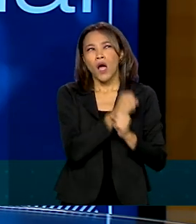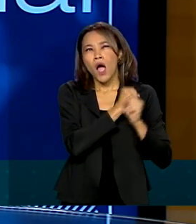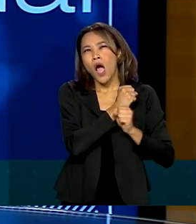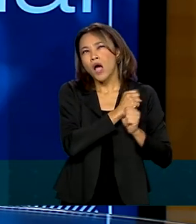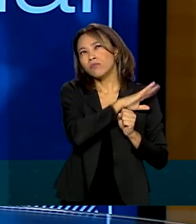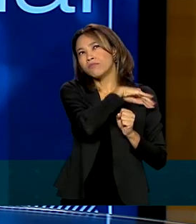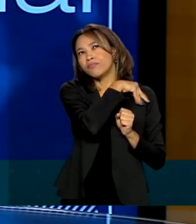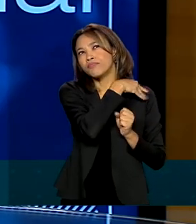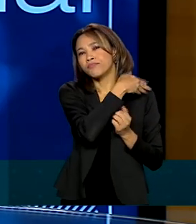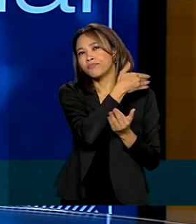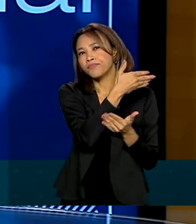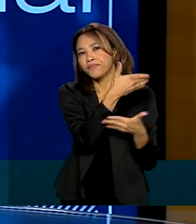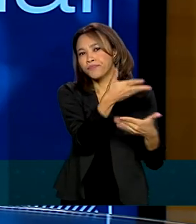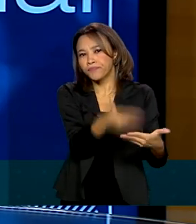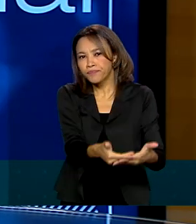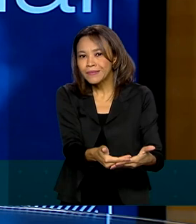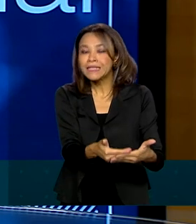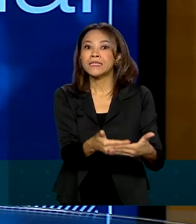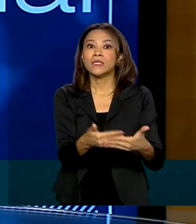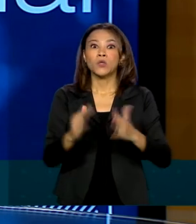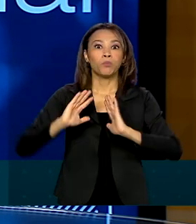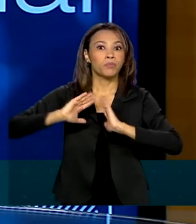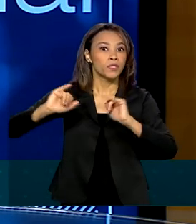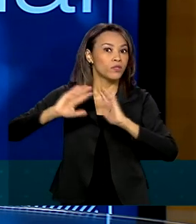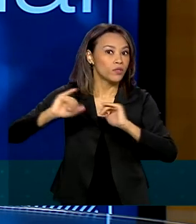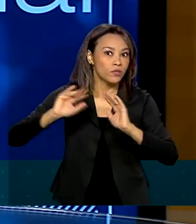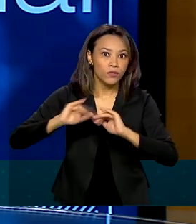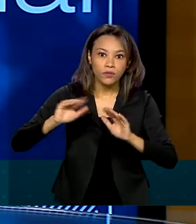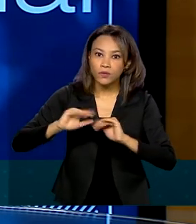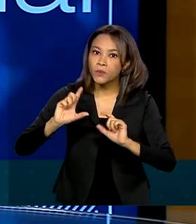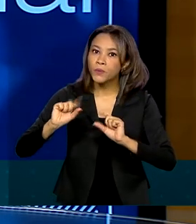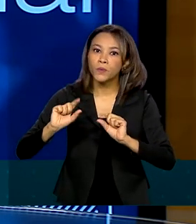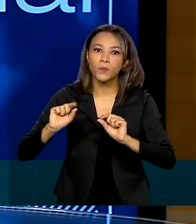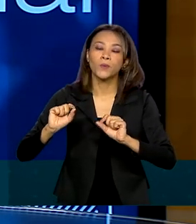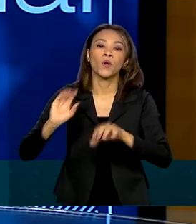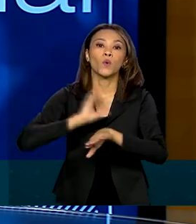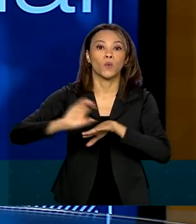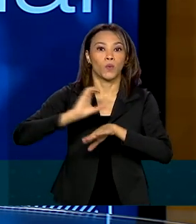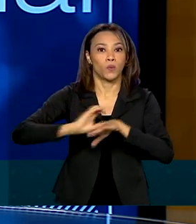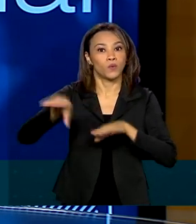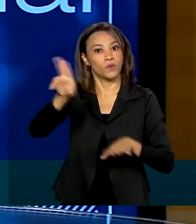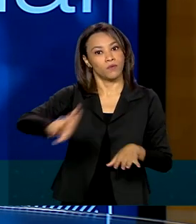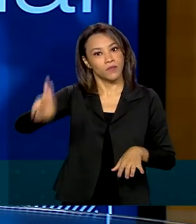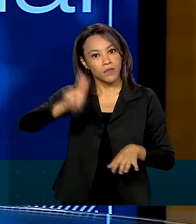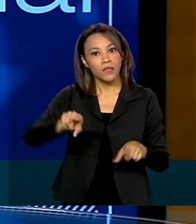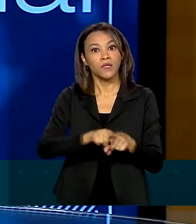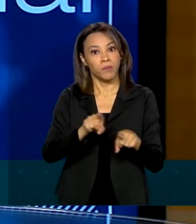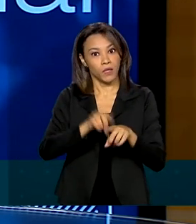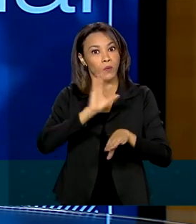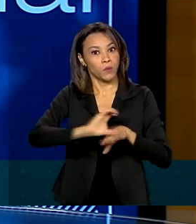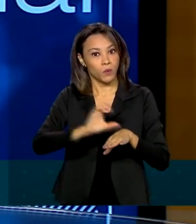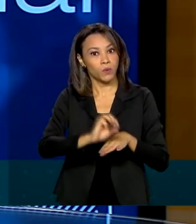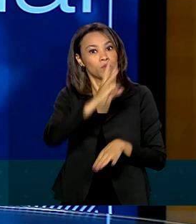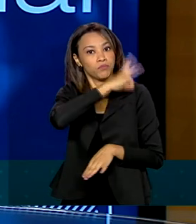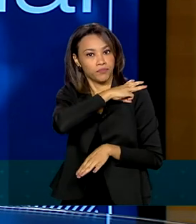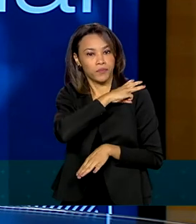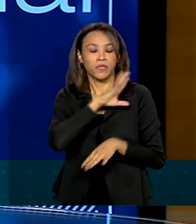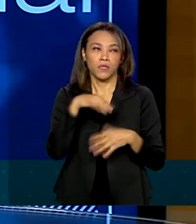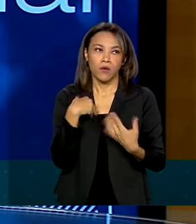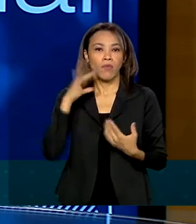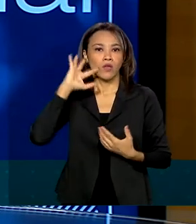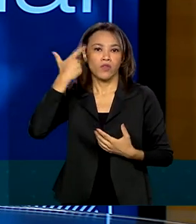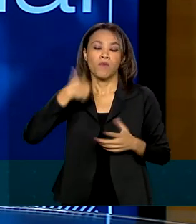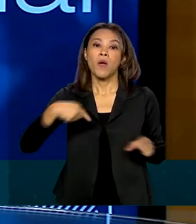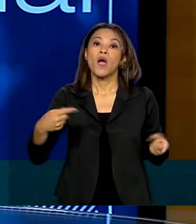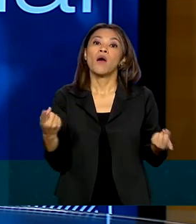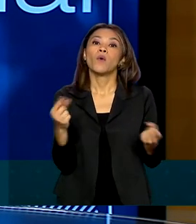quintuplicou o pedido de acesso aos indígenas aos cursos superiores e médios. Então, nós fizemos vários convênios